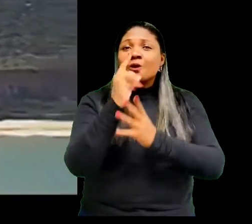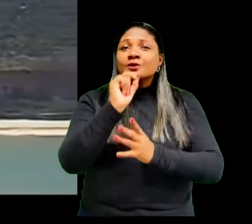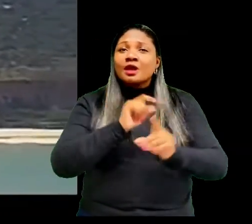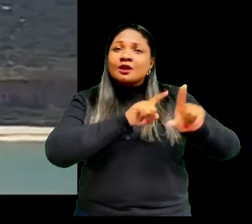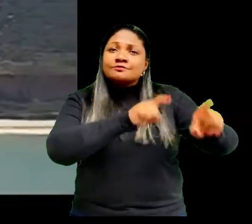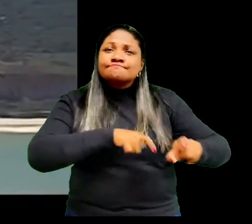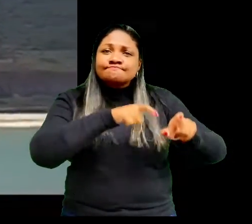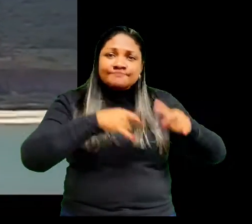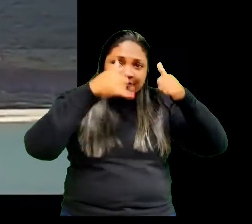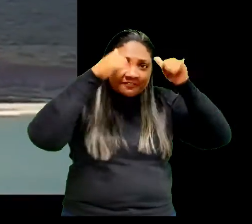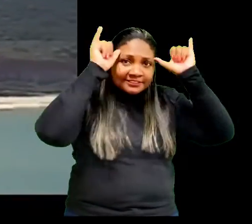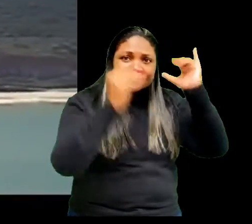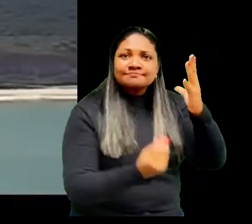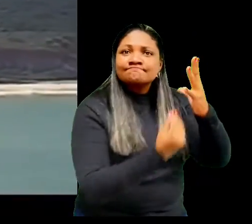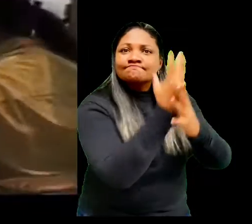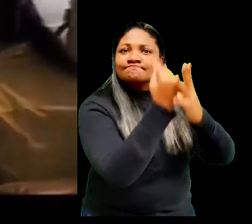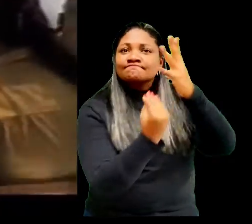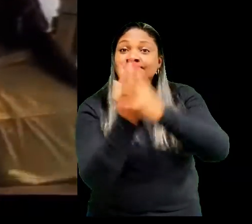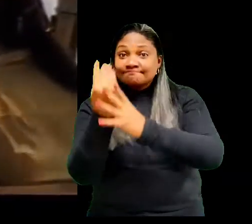grandes fazendas de pecuária.